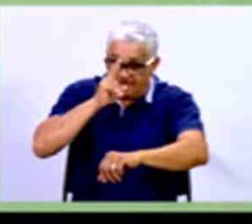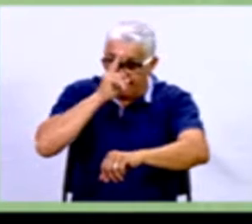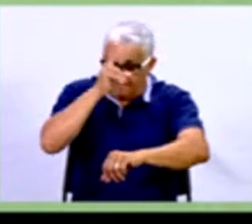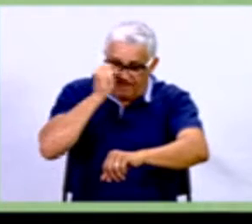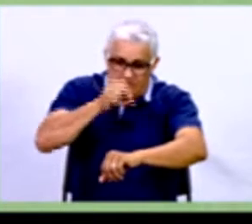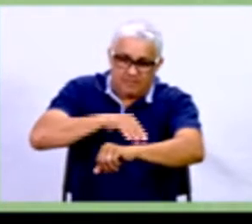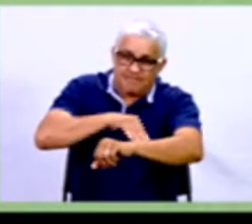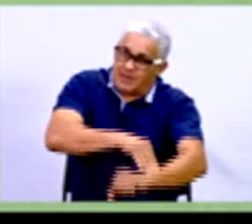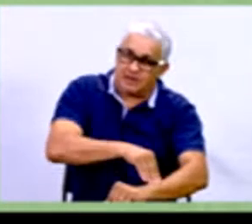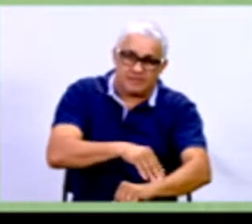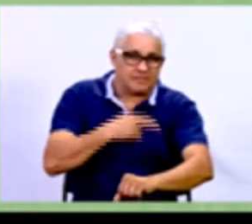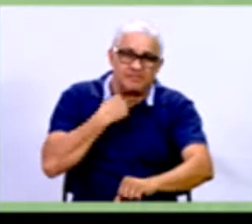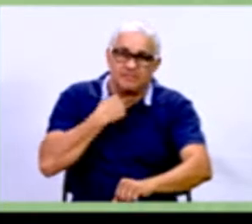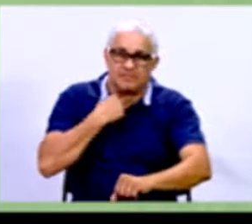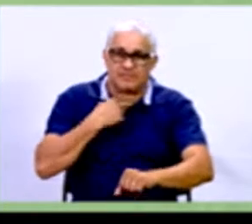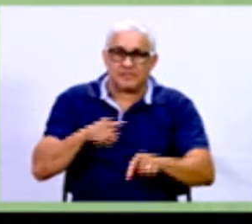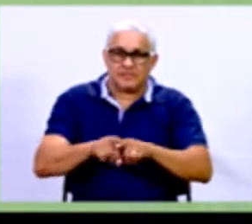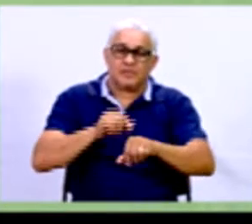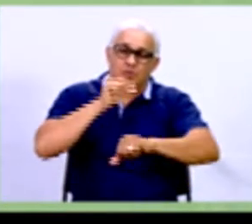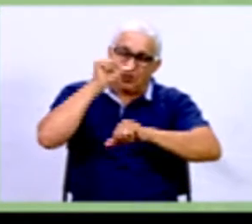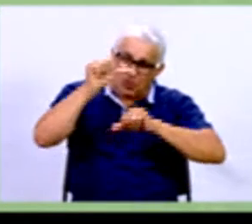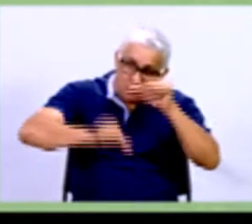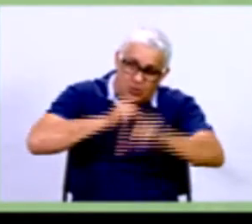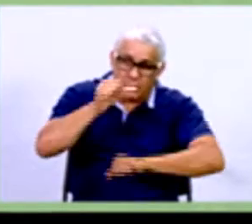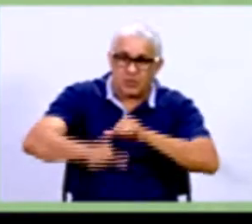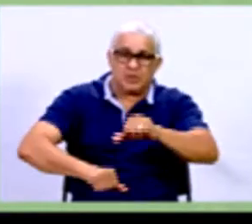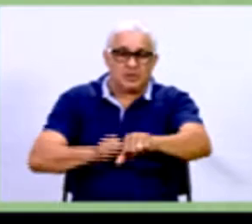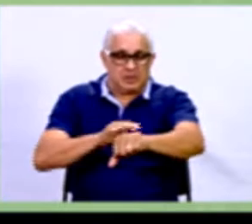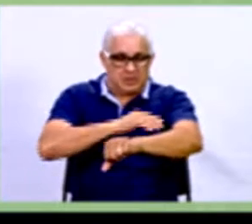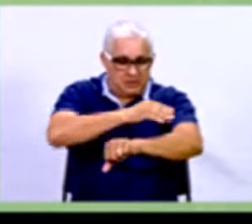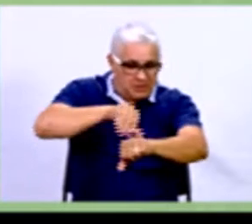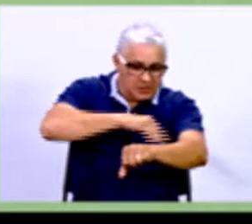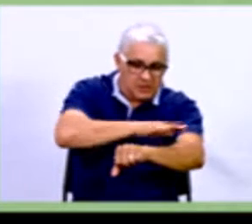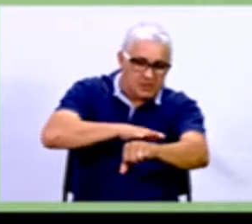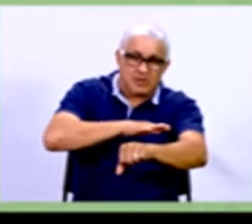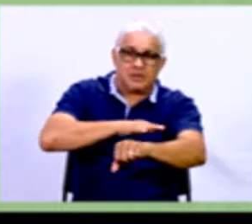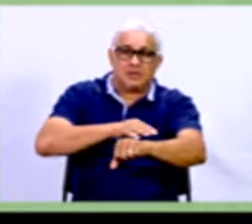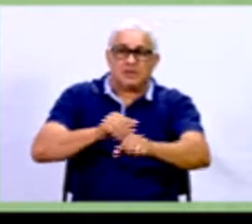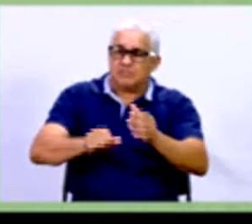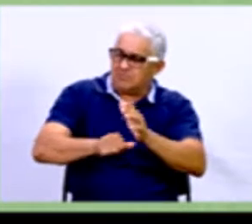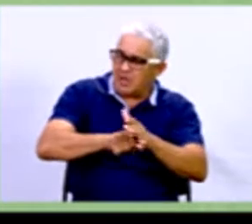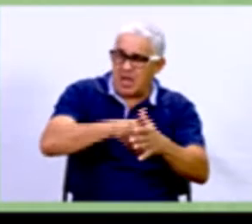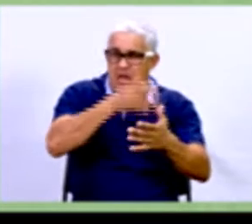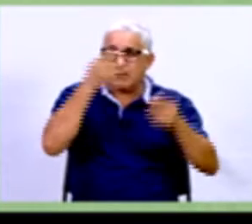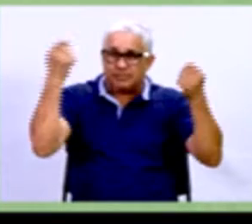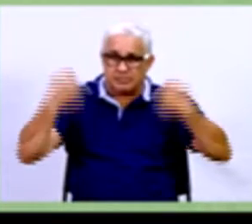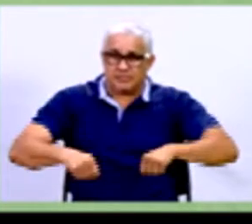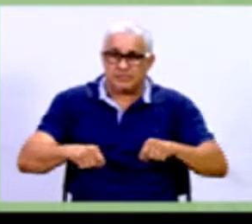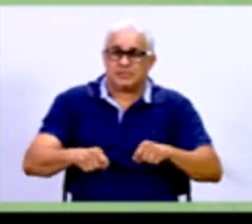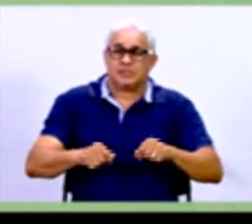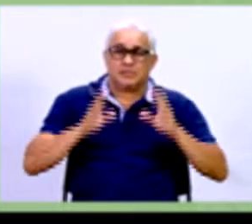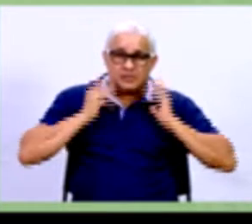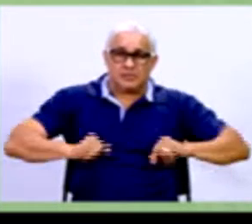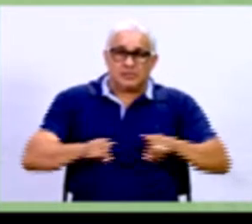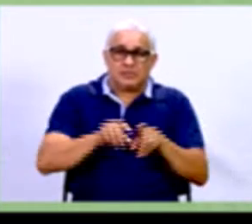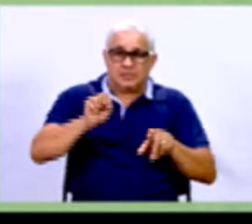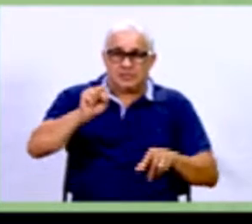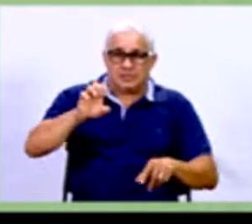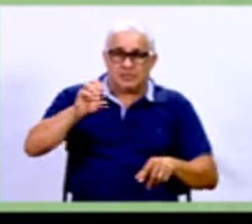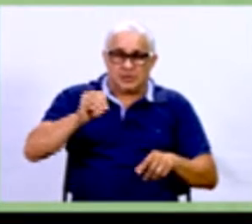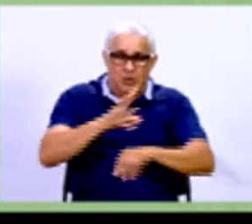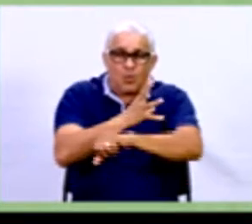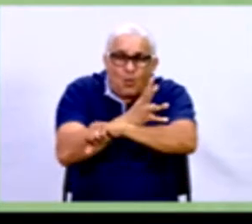hemorragia. Mude o curativo quantas vezes forem necessárias para mantê-lo limpo e seco. Verifique